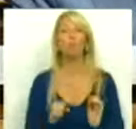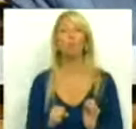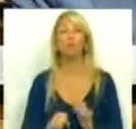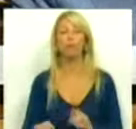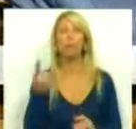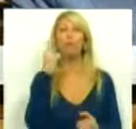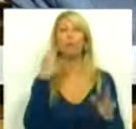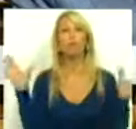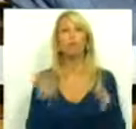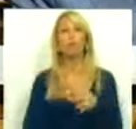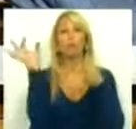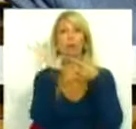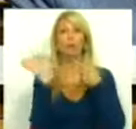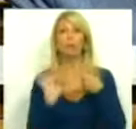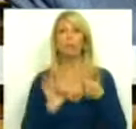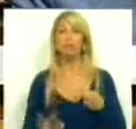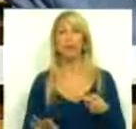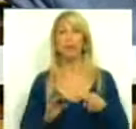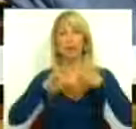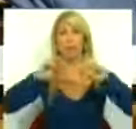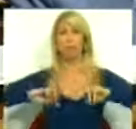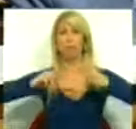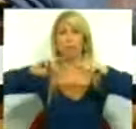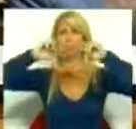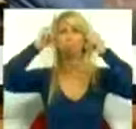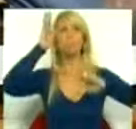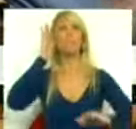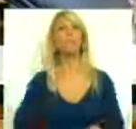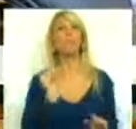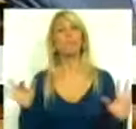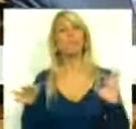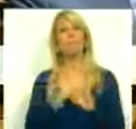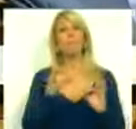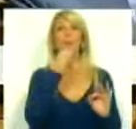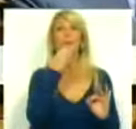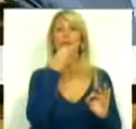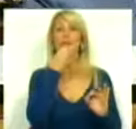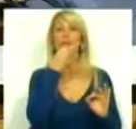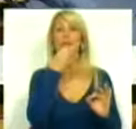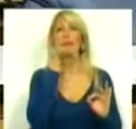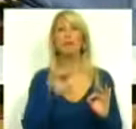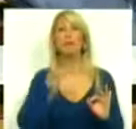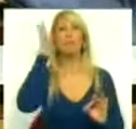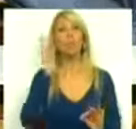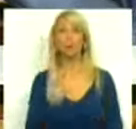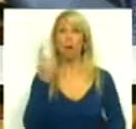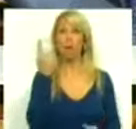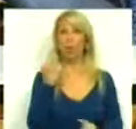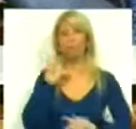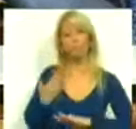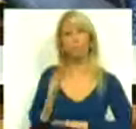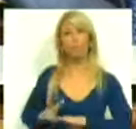Uma delas tem a ver com a especificidade da carreira militar. Refiro-me concretamente às situações em que o militar é excluído